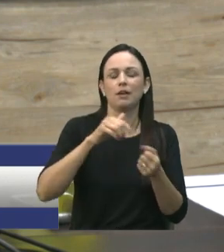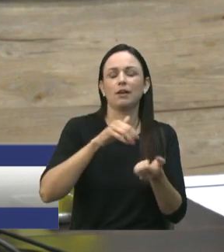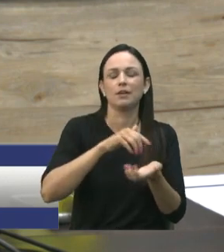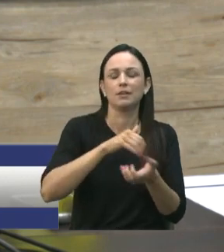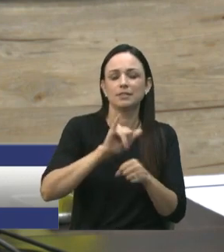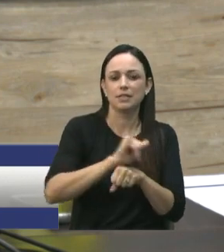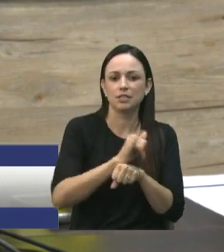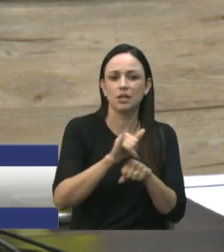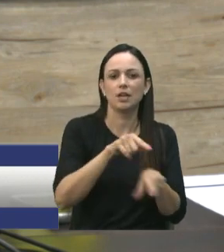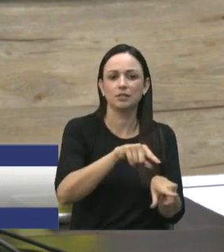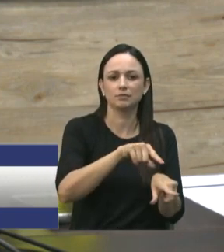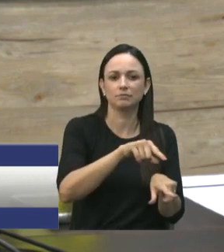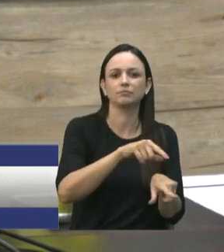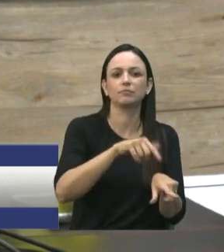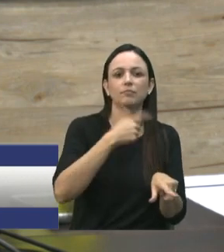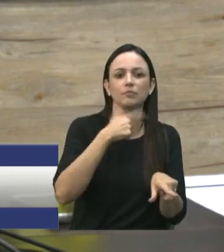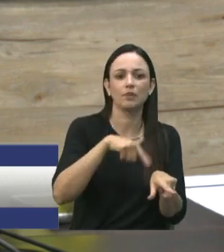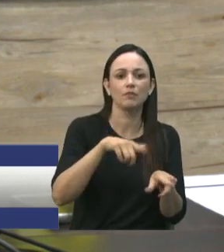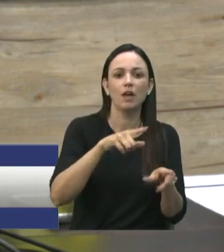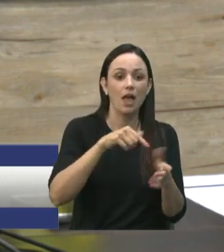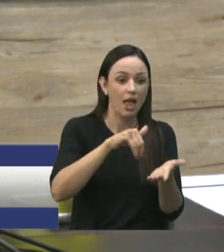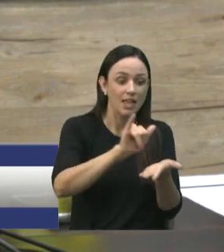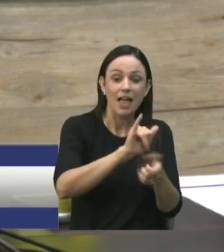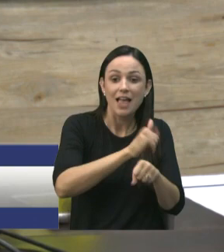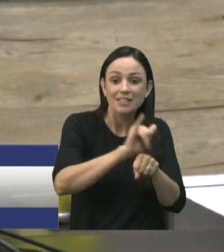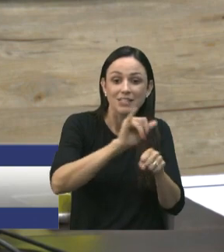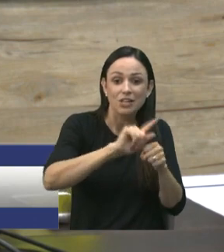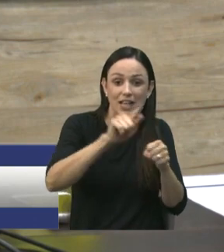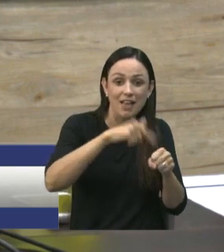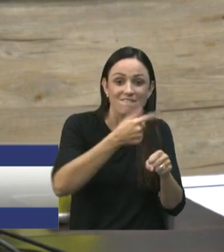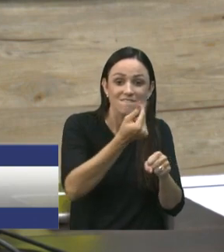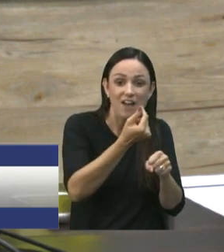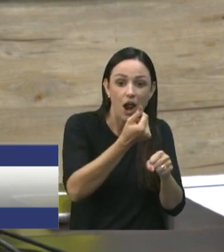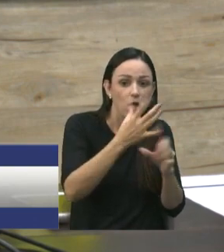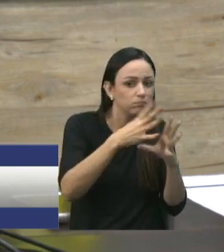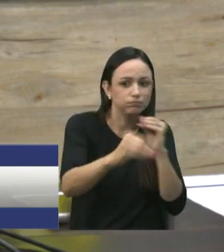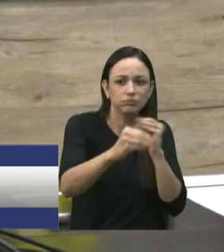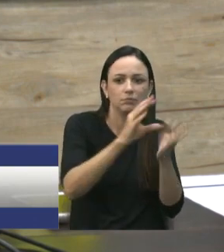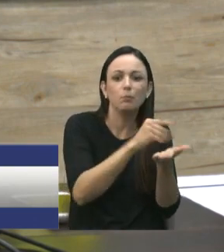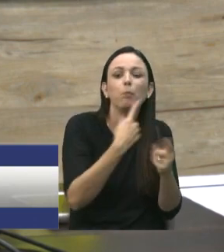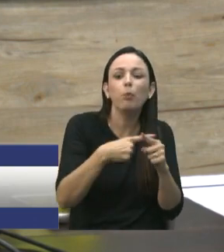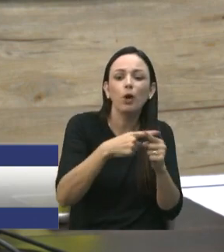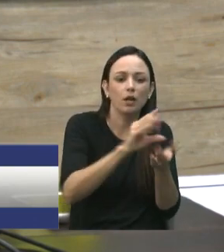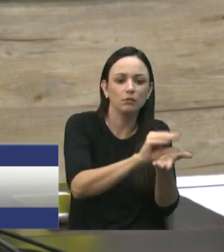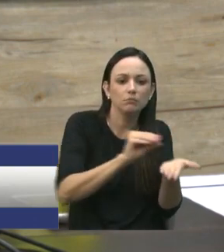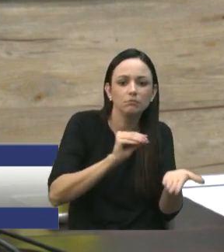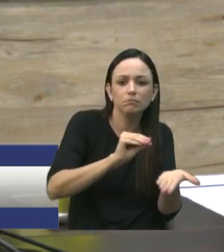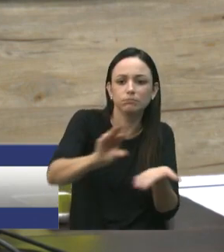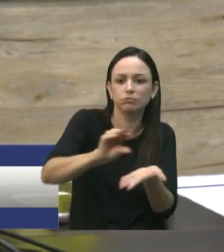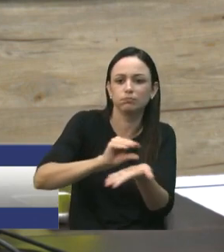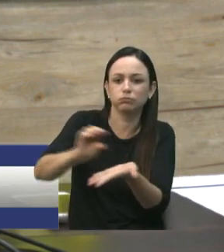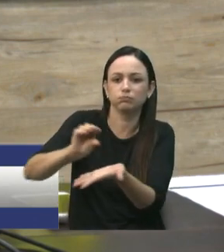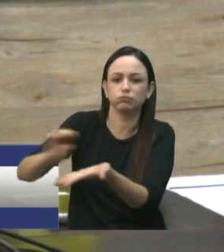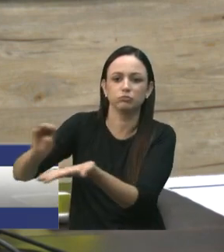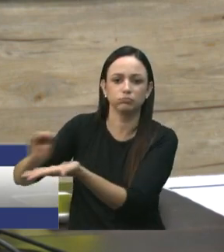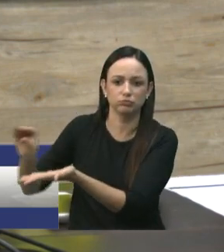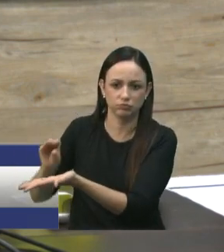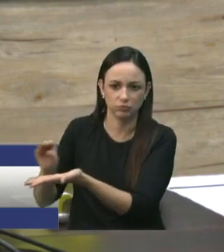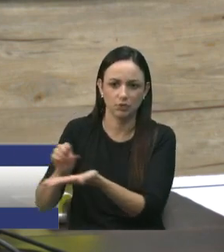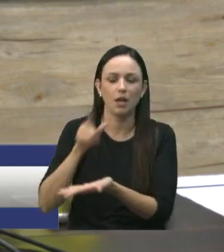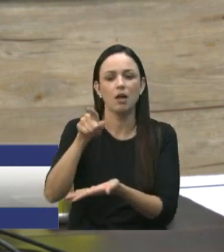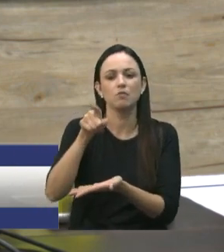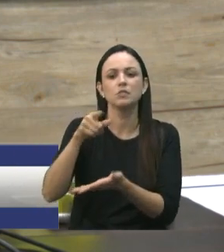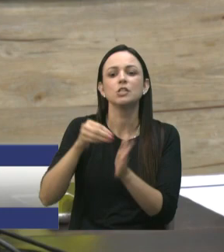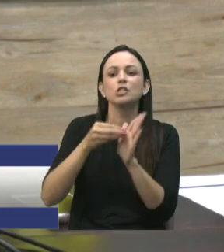3.623.000, ele vai sumir da gestão estratégica e vai ser colocado nas pastas que os senhores